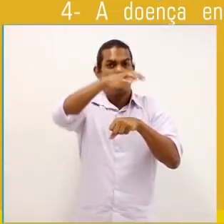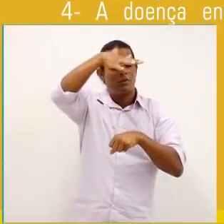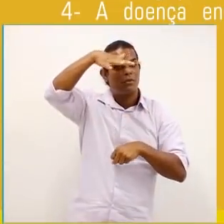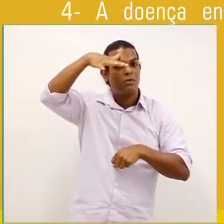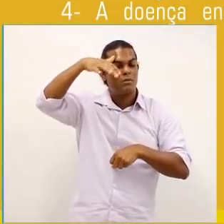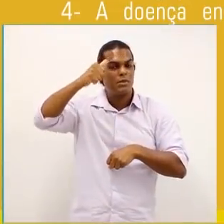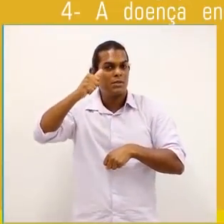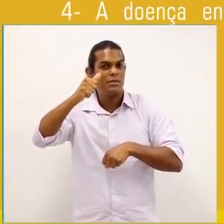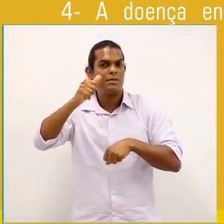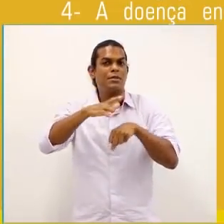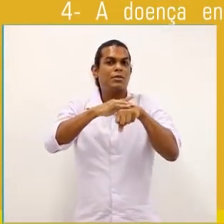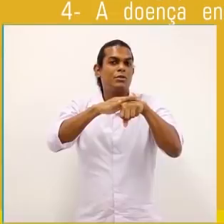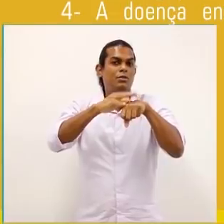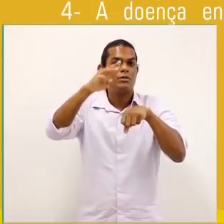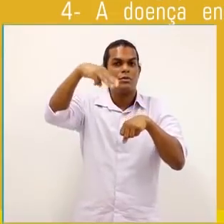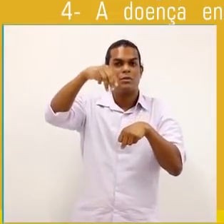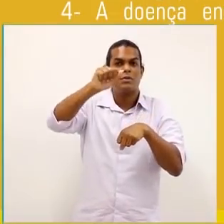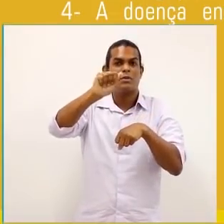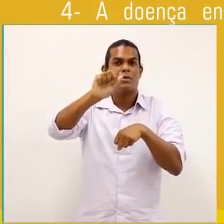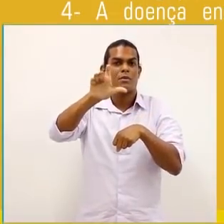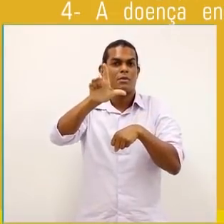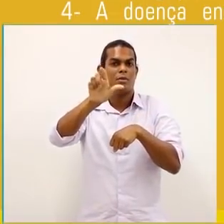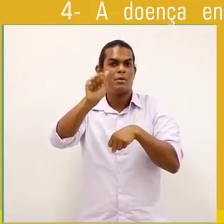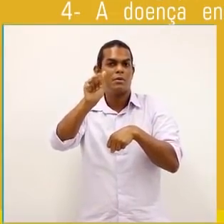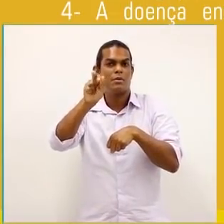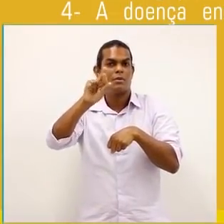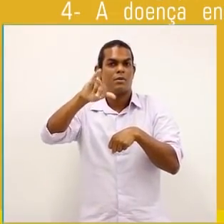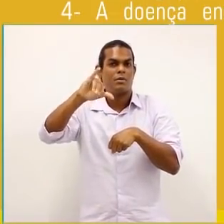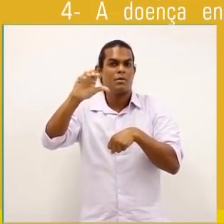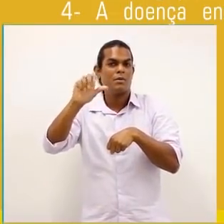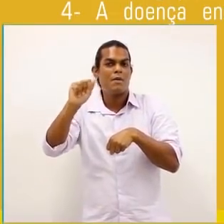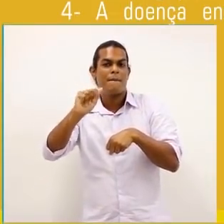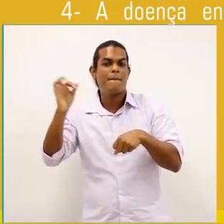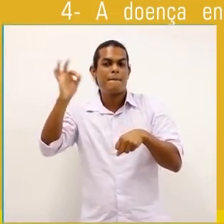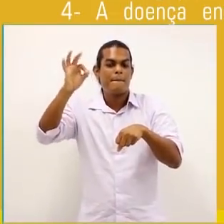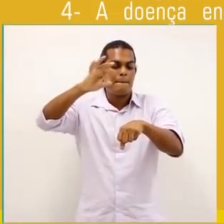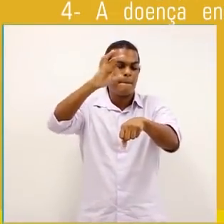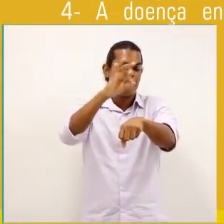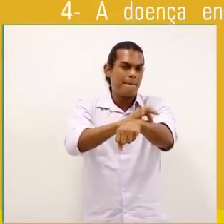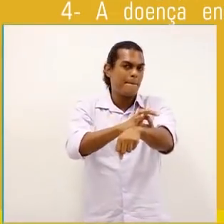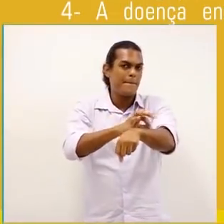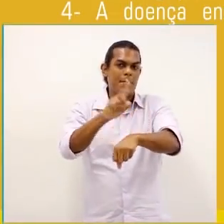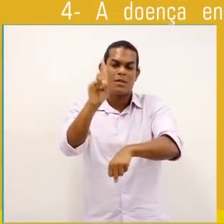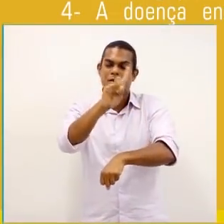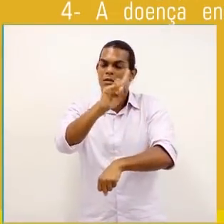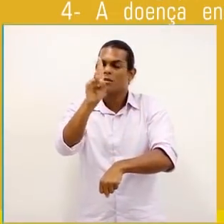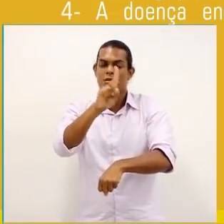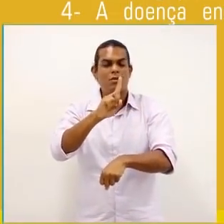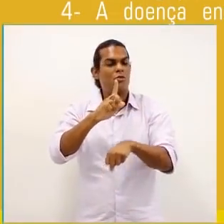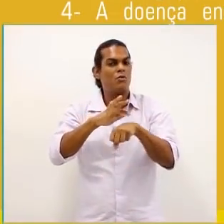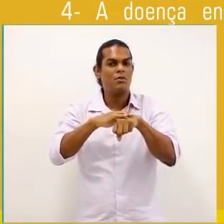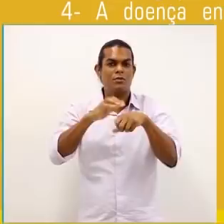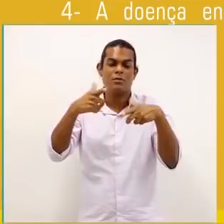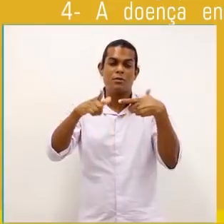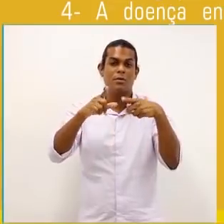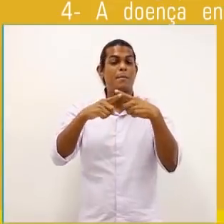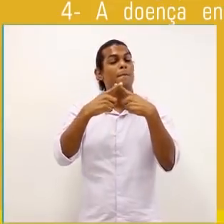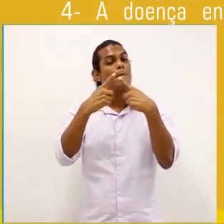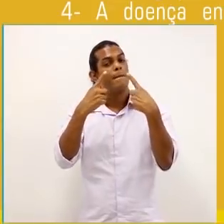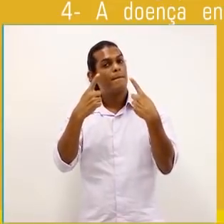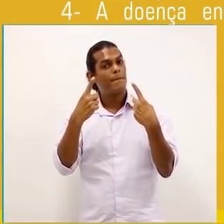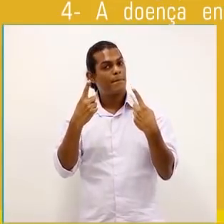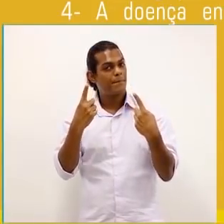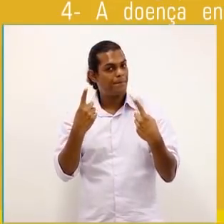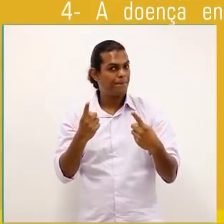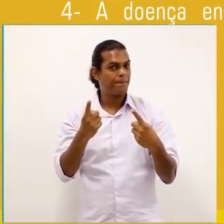por conta do mosquito que é presente naquela região. Consequentemente, não vem a ser uma doença do trabalho. Porém,